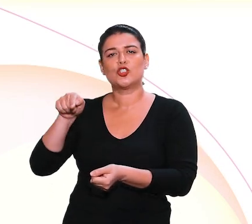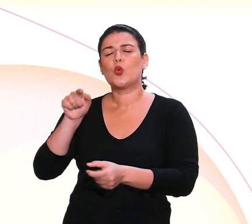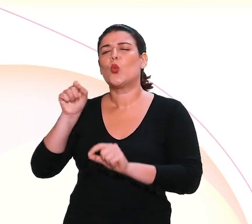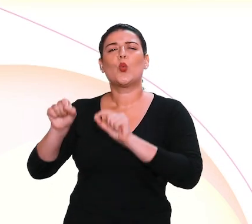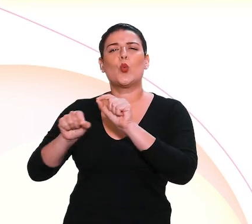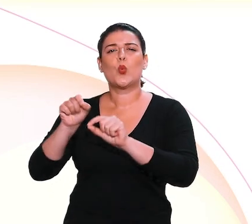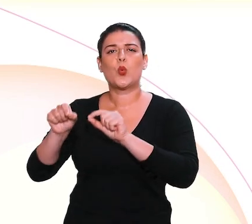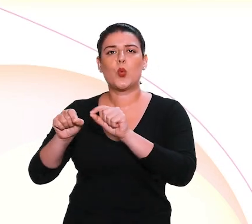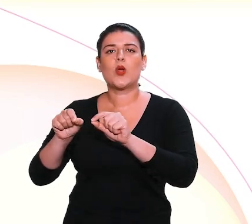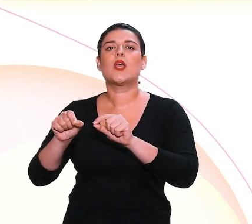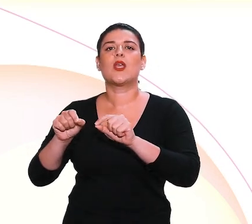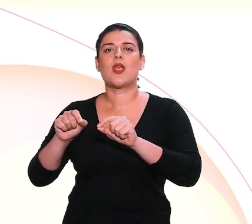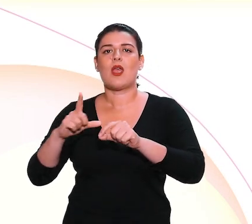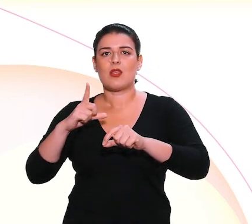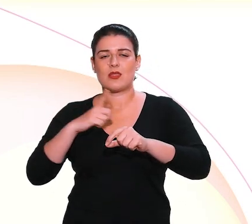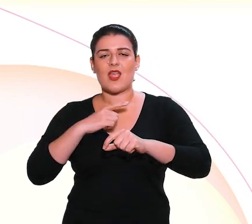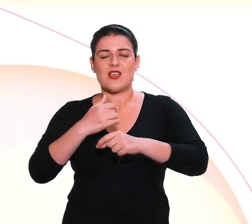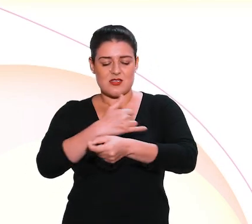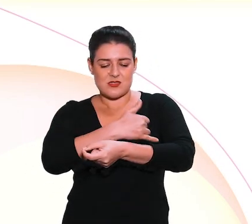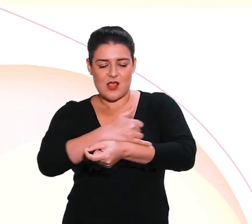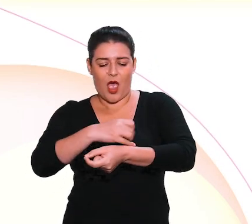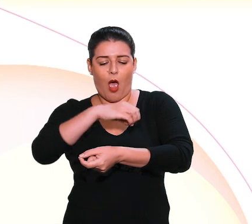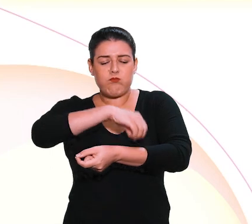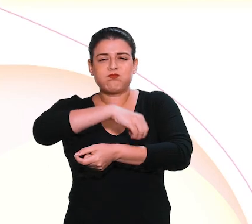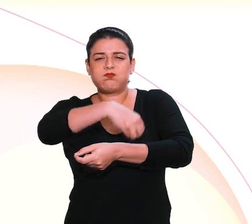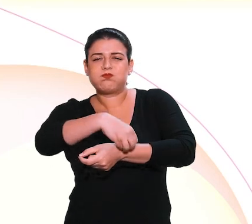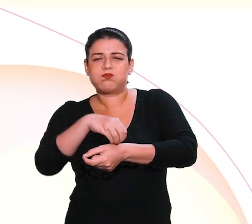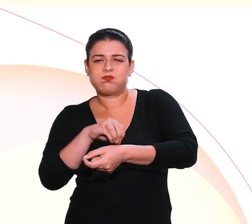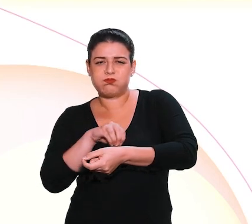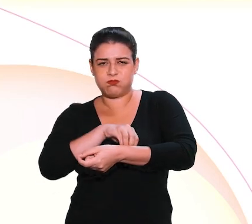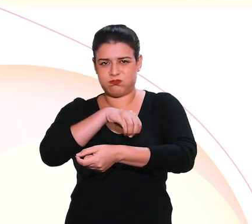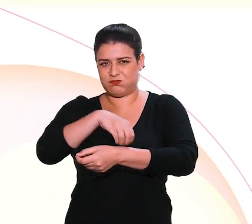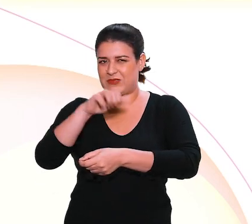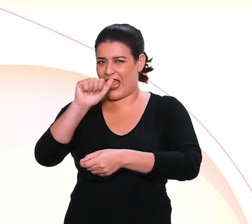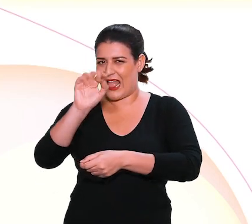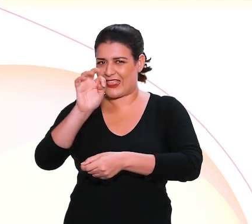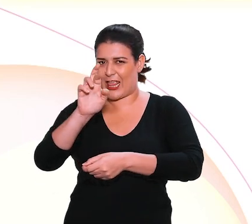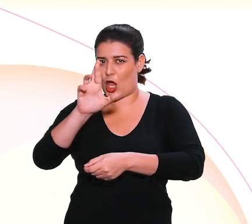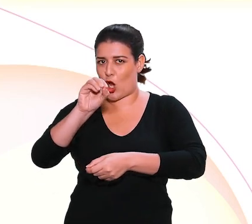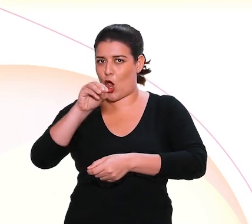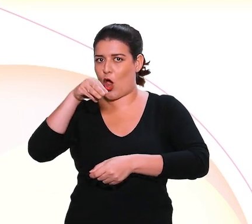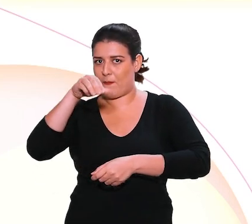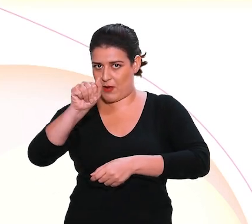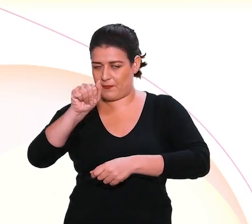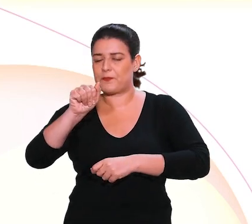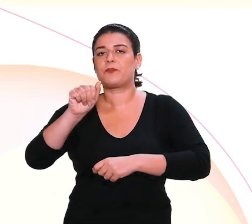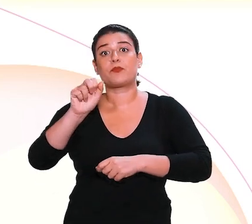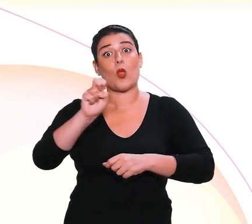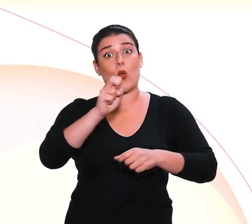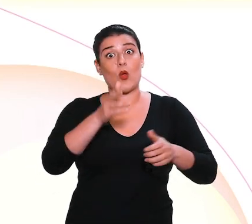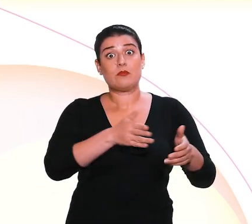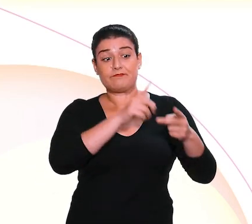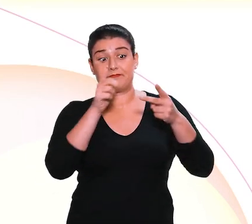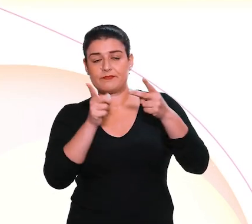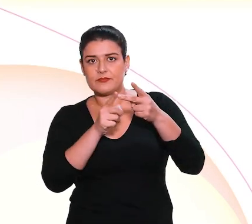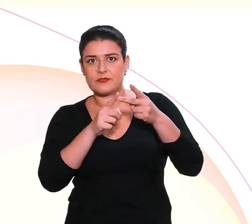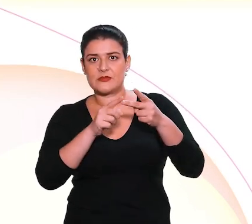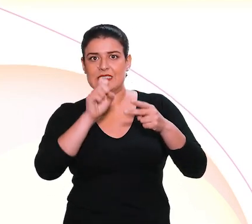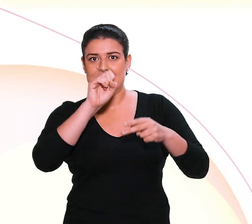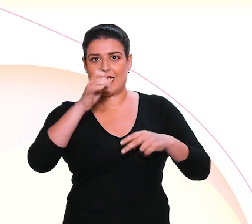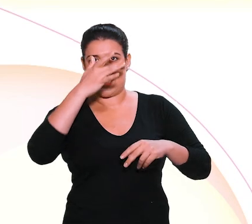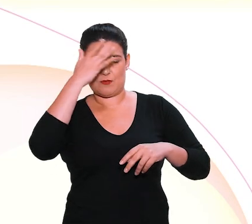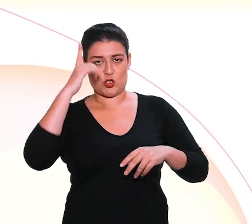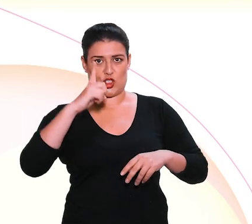favorece a formação de placas de ateroma, como a gente já falou. A segunda coisa seria que, quando o paciente tem picos